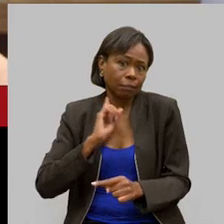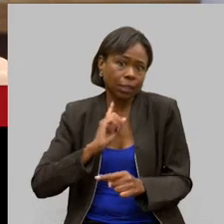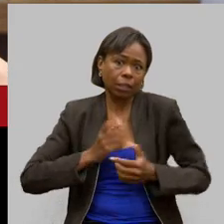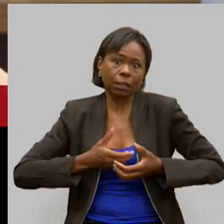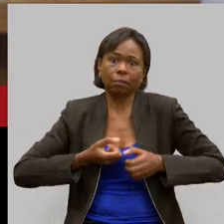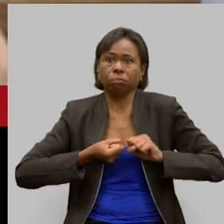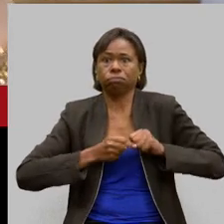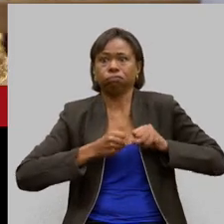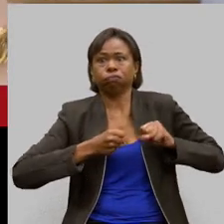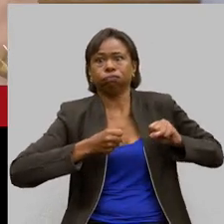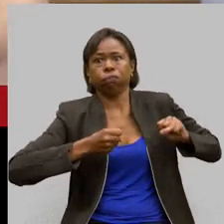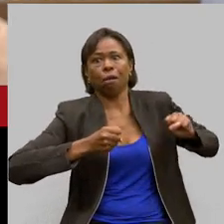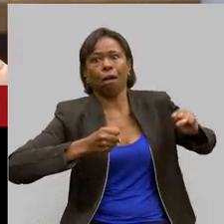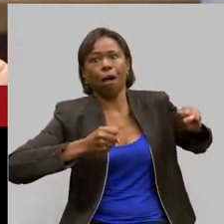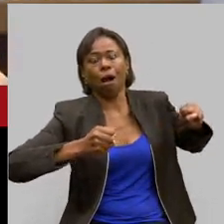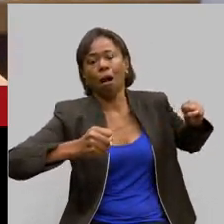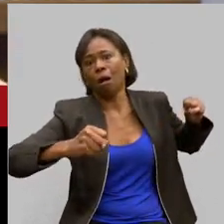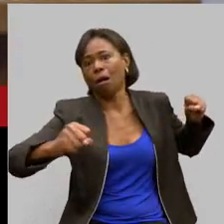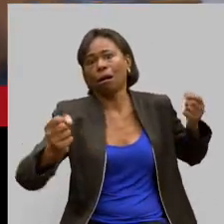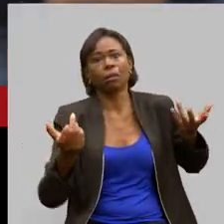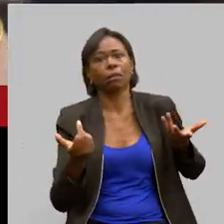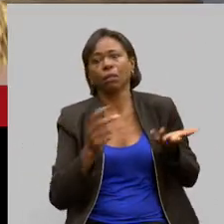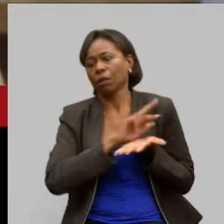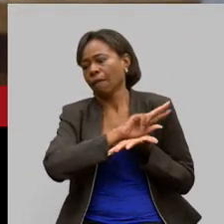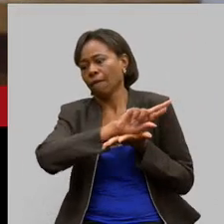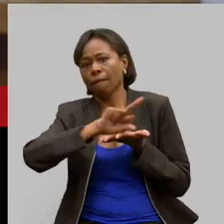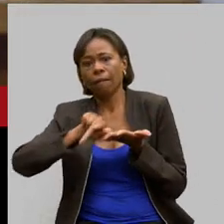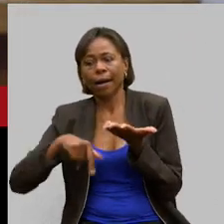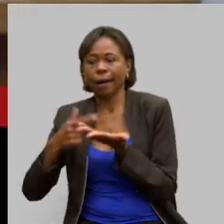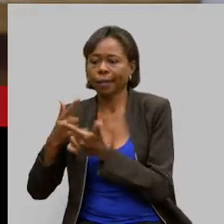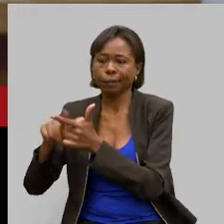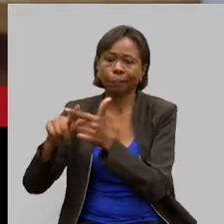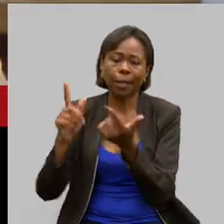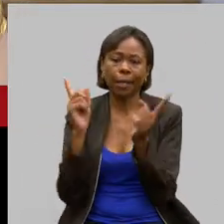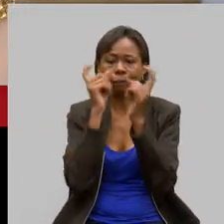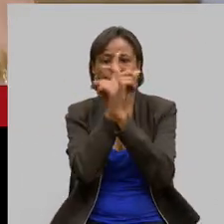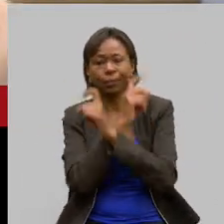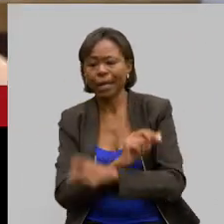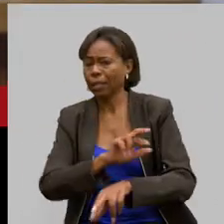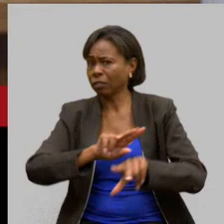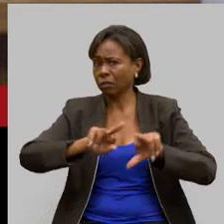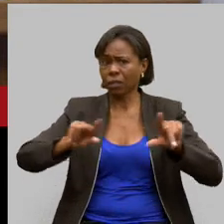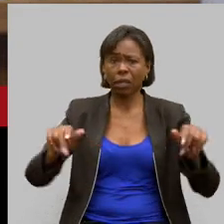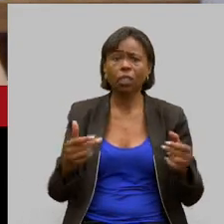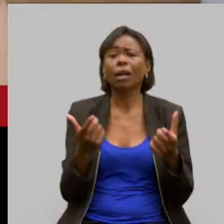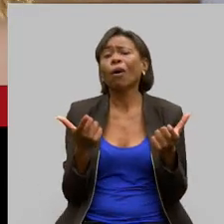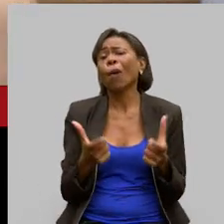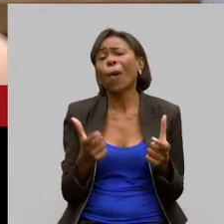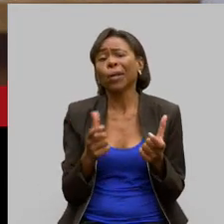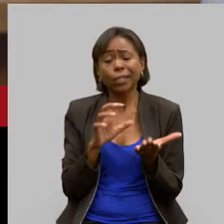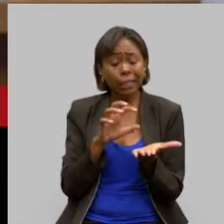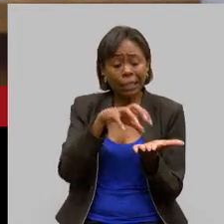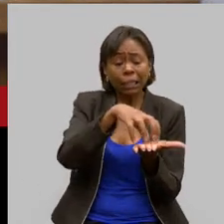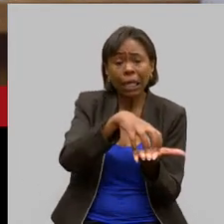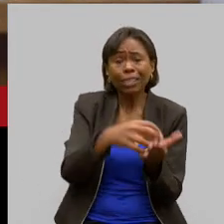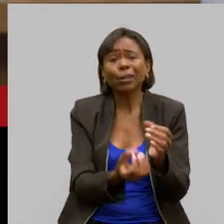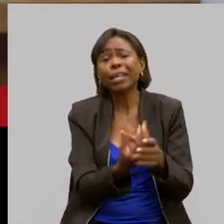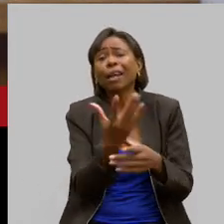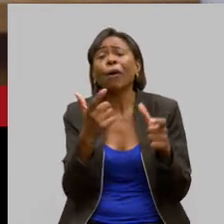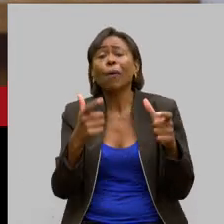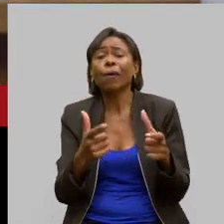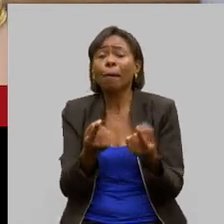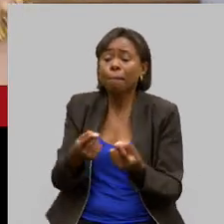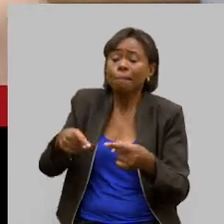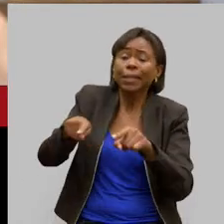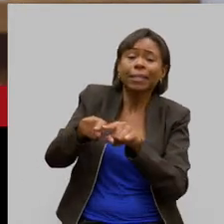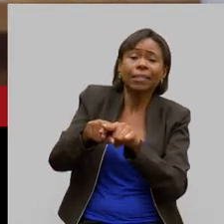estado um continente com várias realidades Quanto que vai ficar esse esse centro onde que vão ser com quais as parcerias que nós vamos